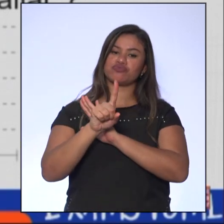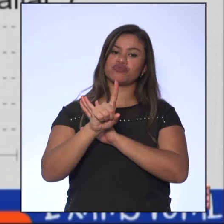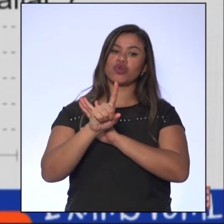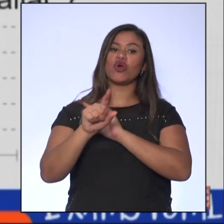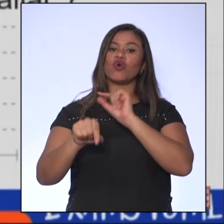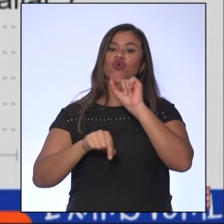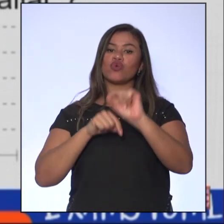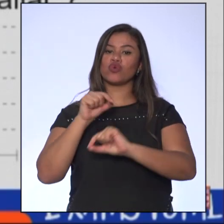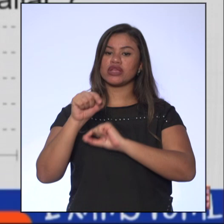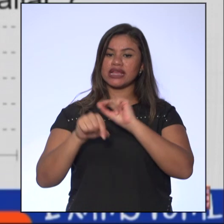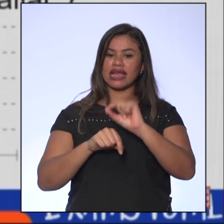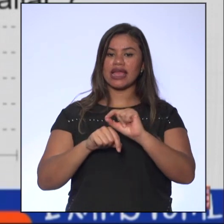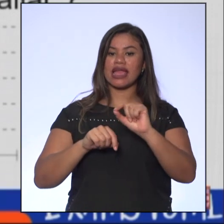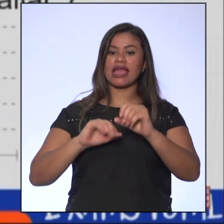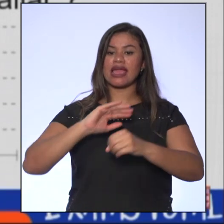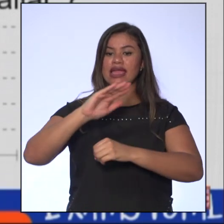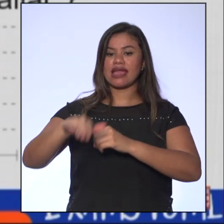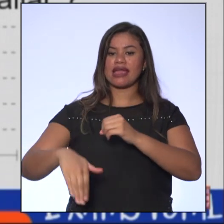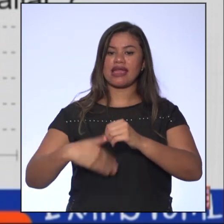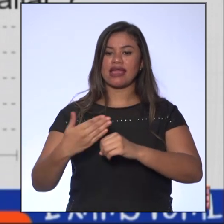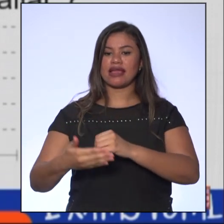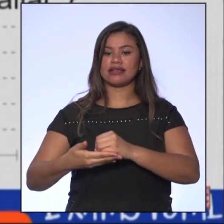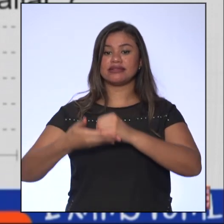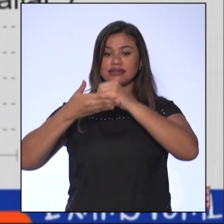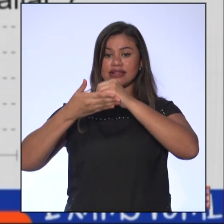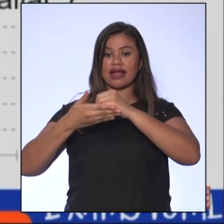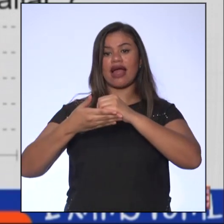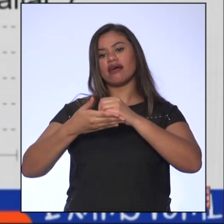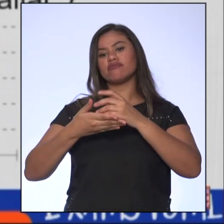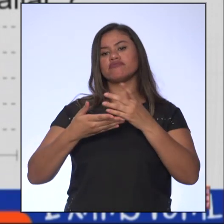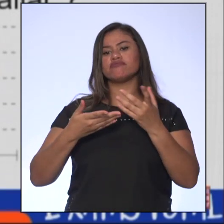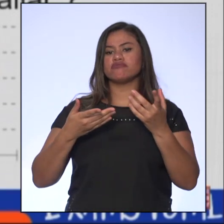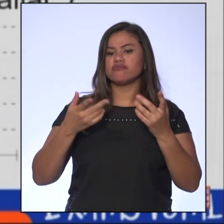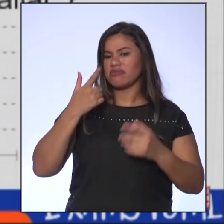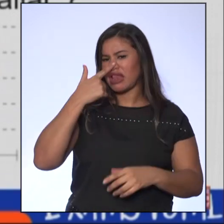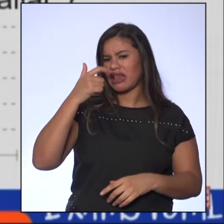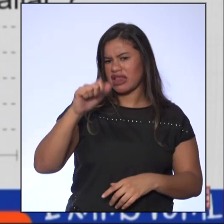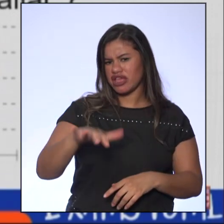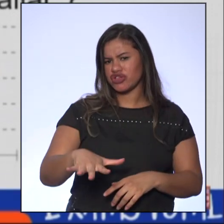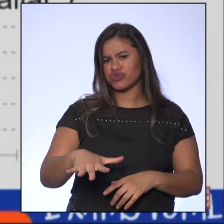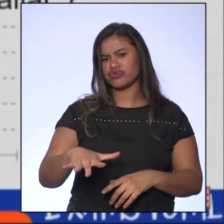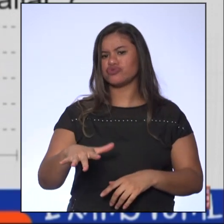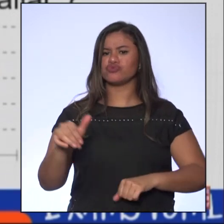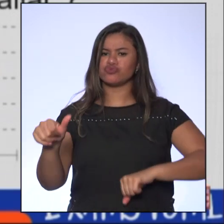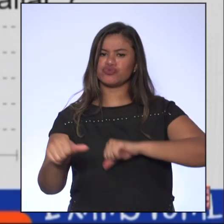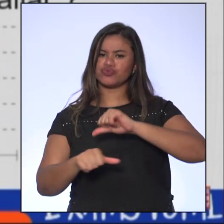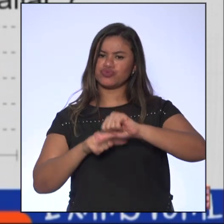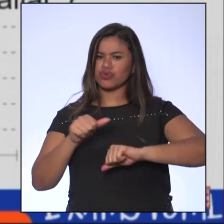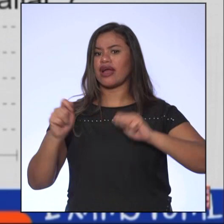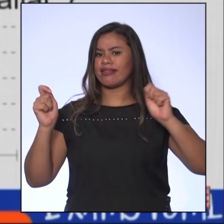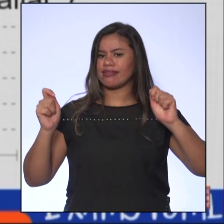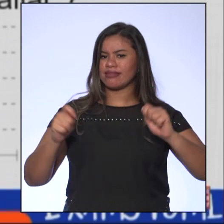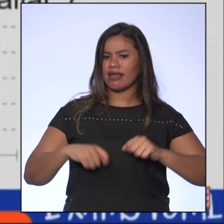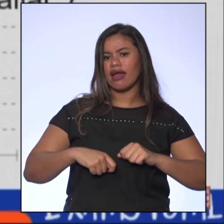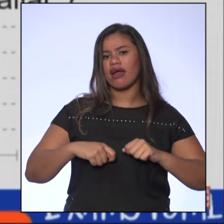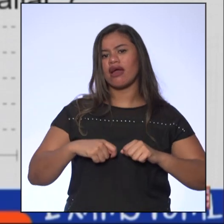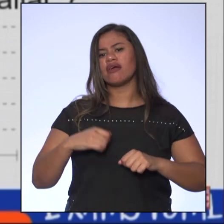lixo era importante para o meio ambiente. Eram 3 alternativas possíveis